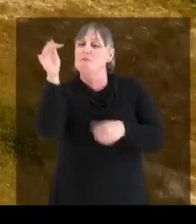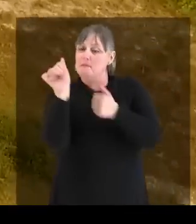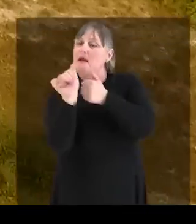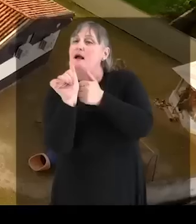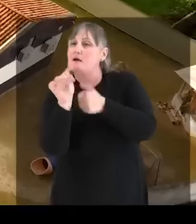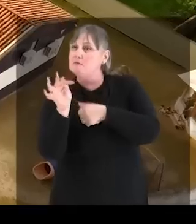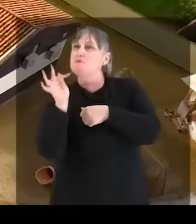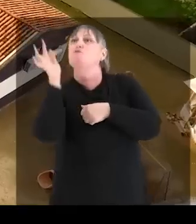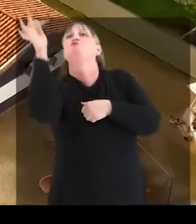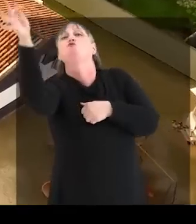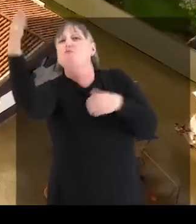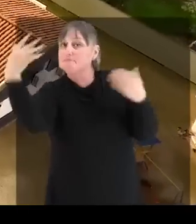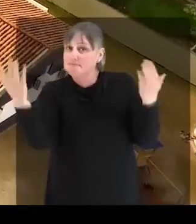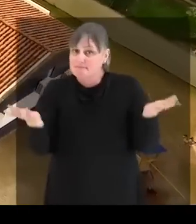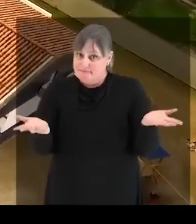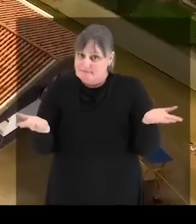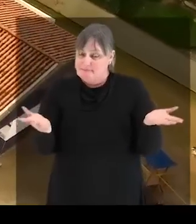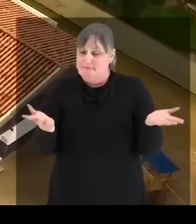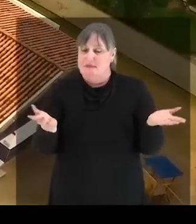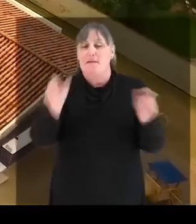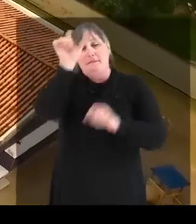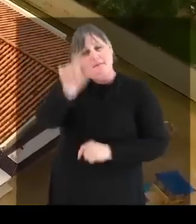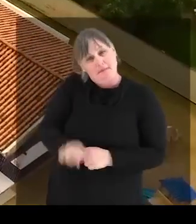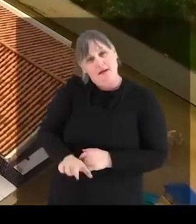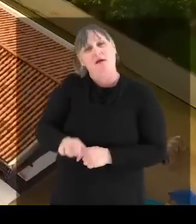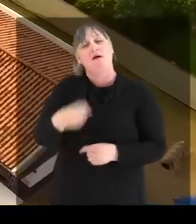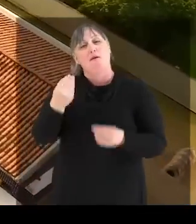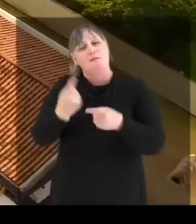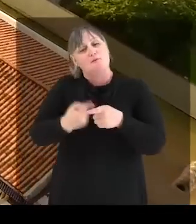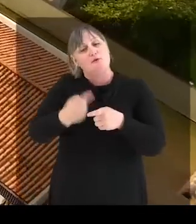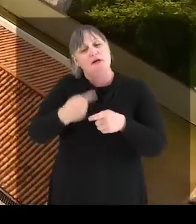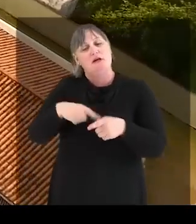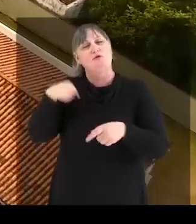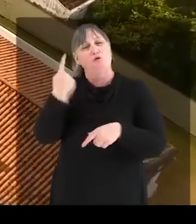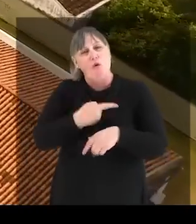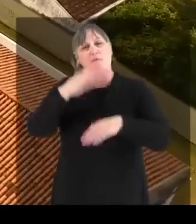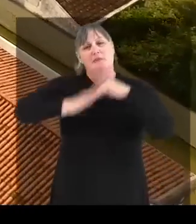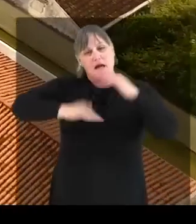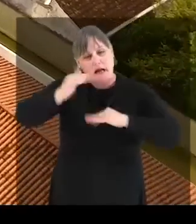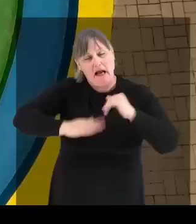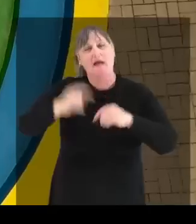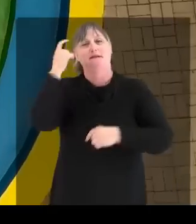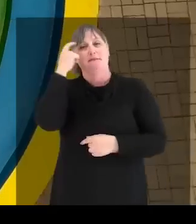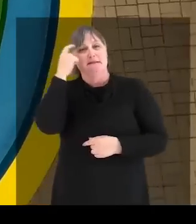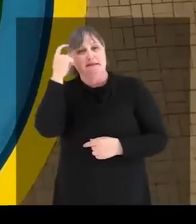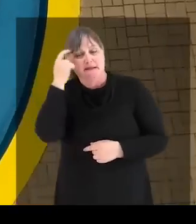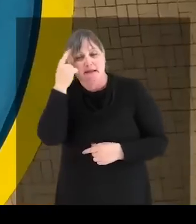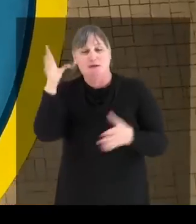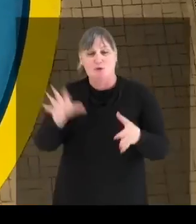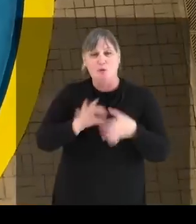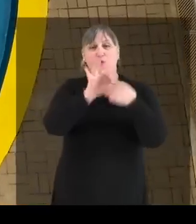ser um futuro recente, um futuro distante, mas a autoria desse programa, ele se dá por todas as práticas, se dá por todos os pensamentos,